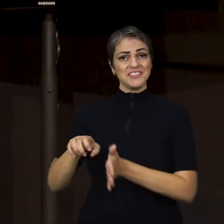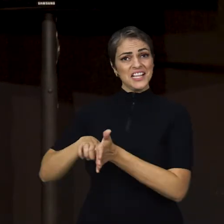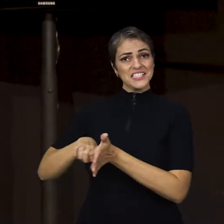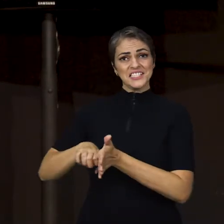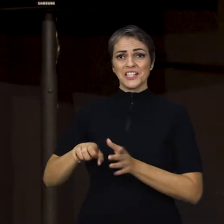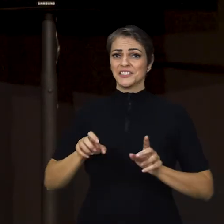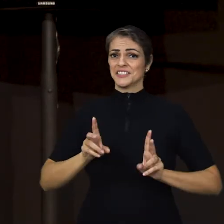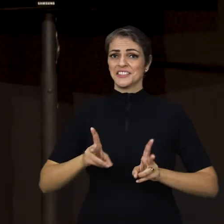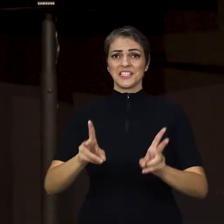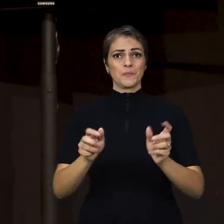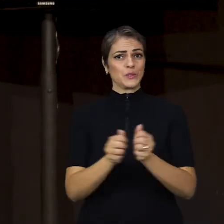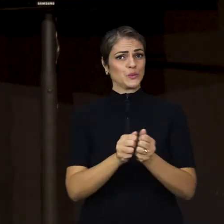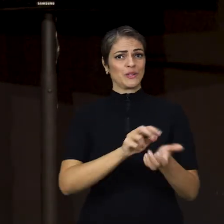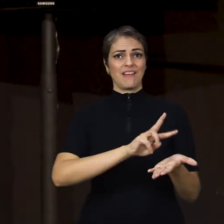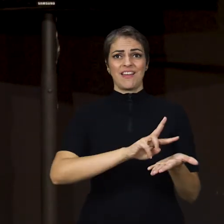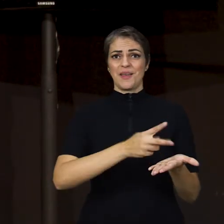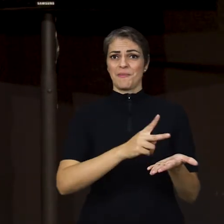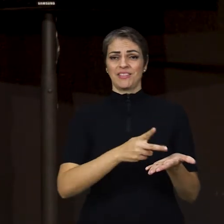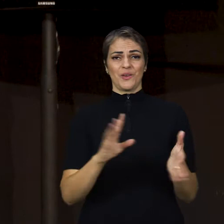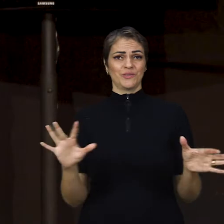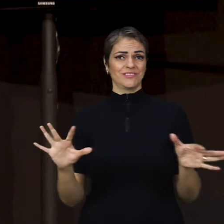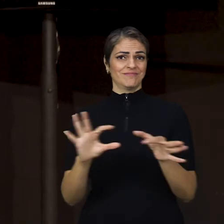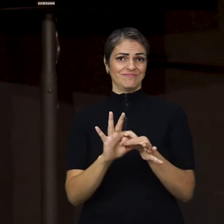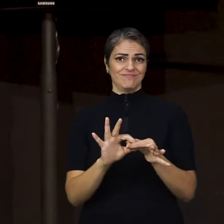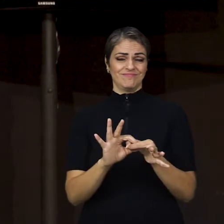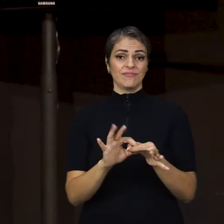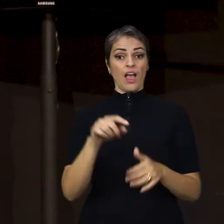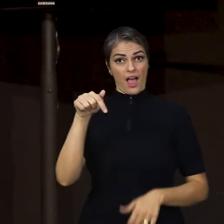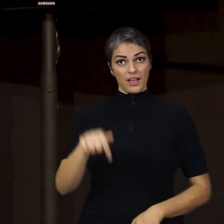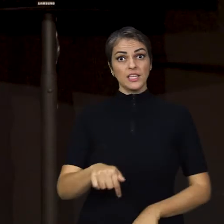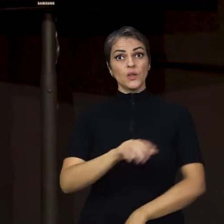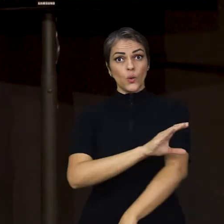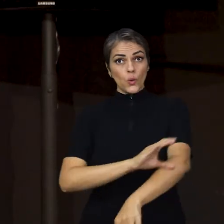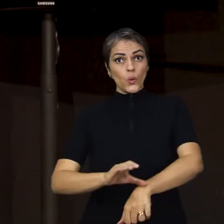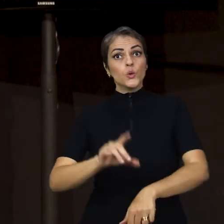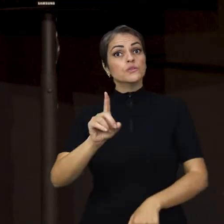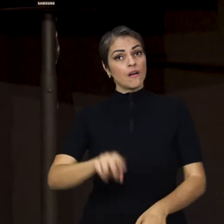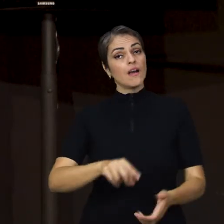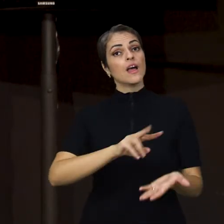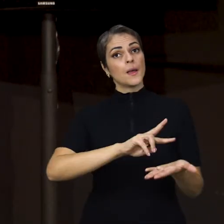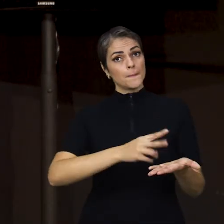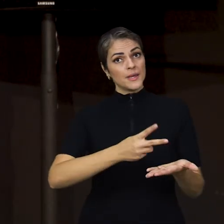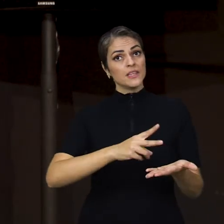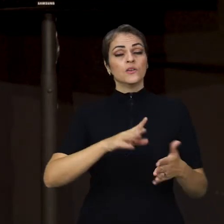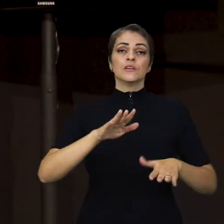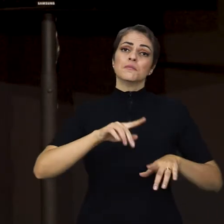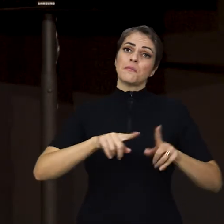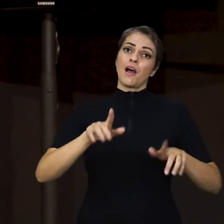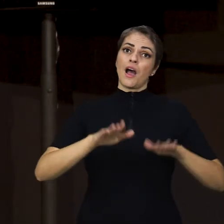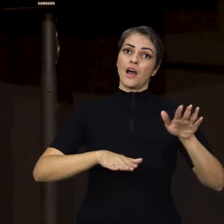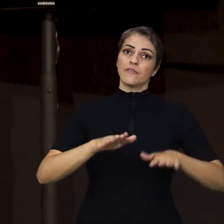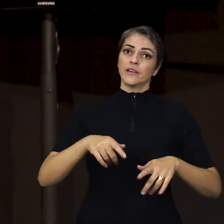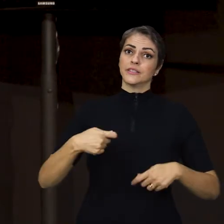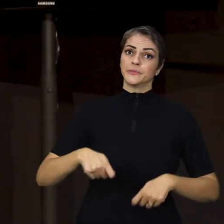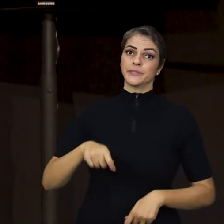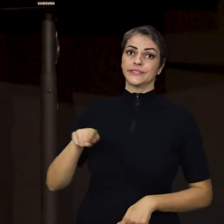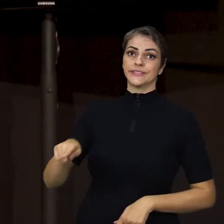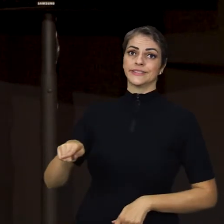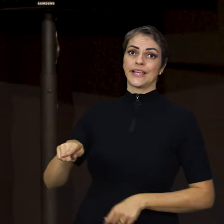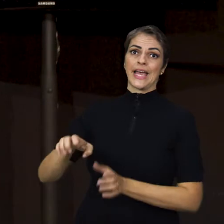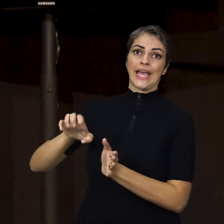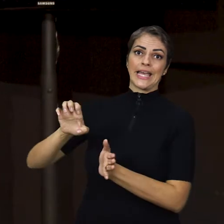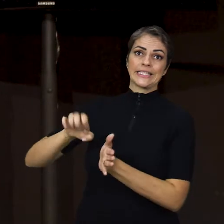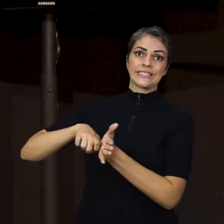a hermenêutica. Embora o nosso curso seja de hermenêutica, a gente vai precisar, volta e meia, recorrer a elementos da exegese para